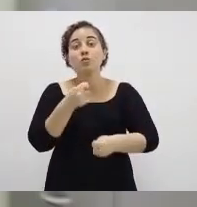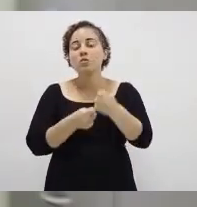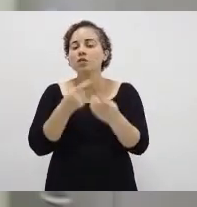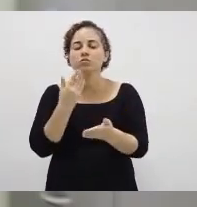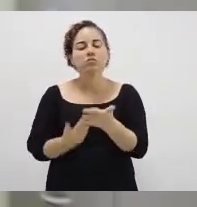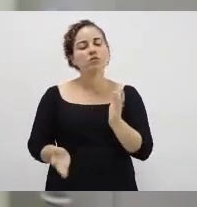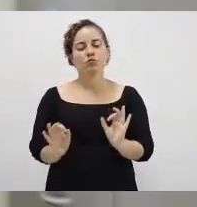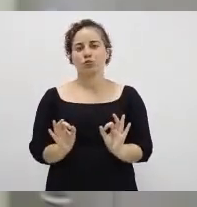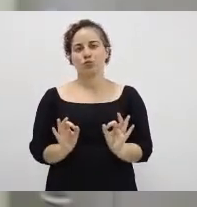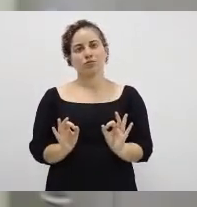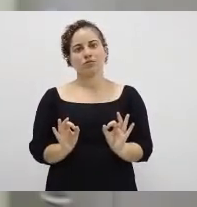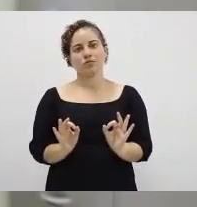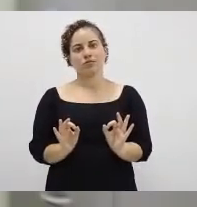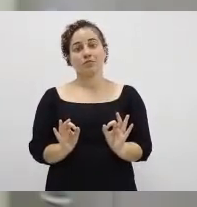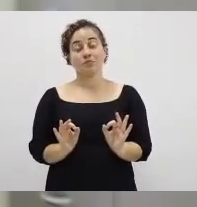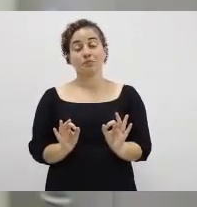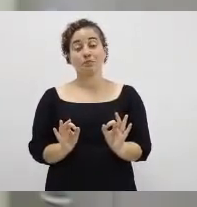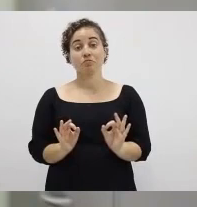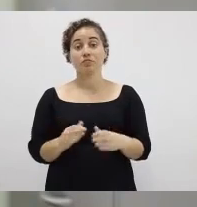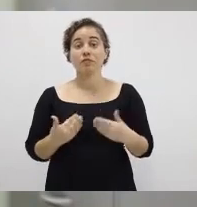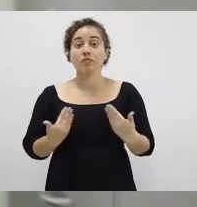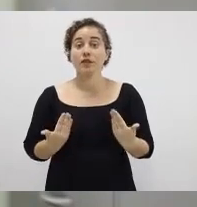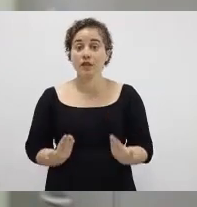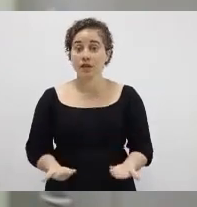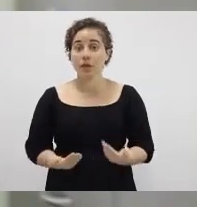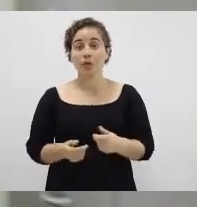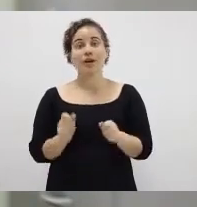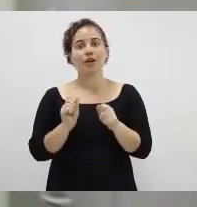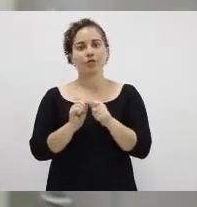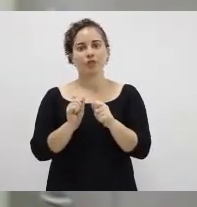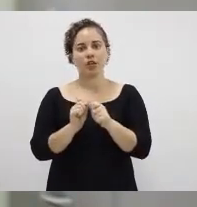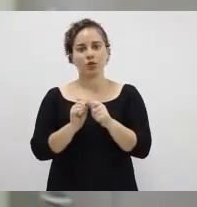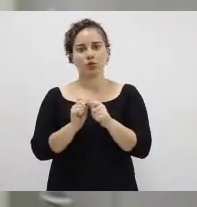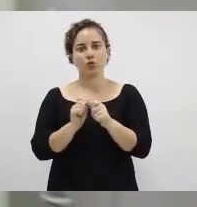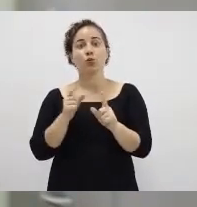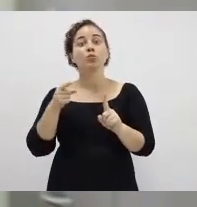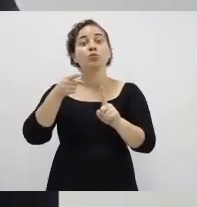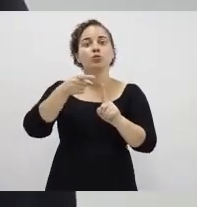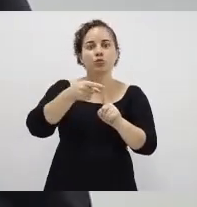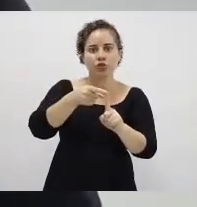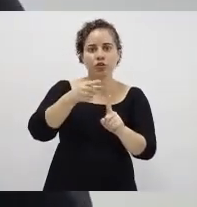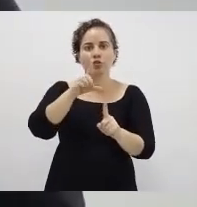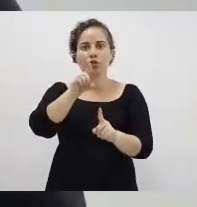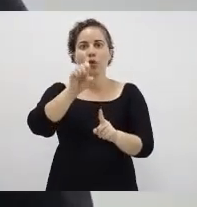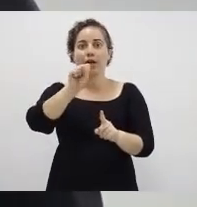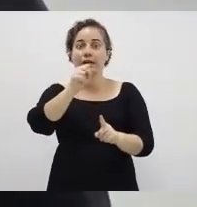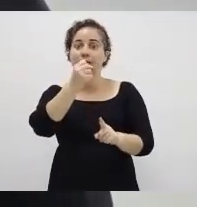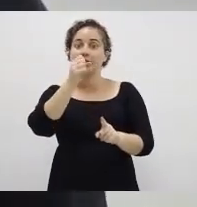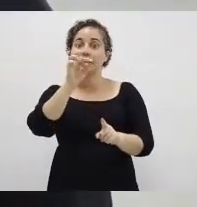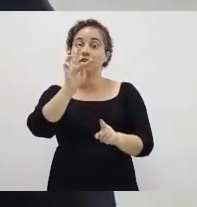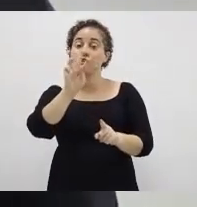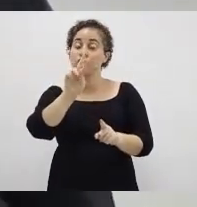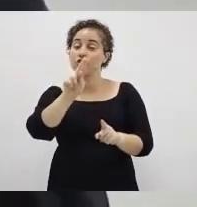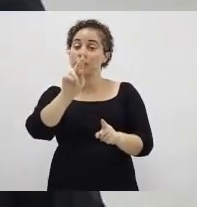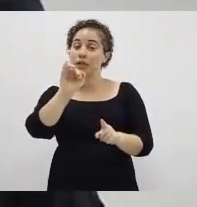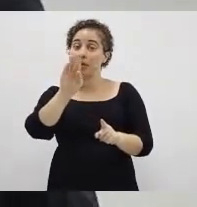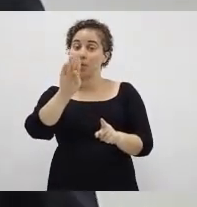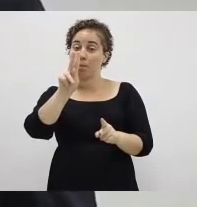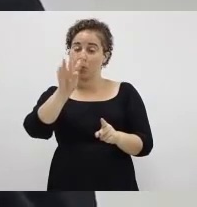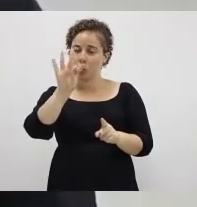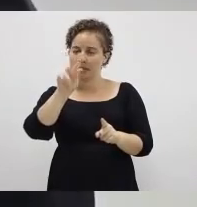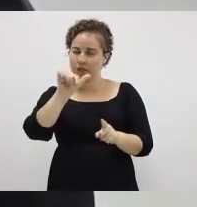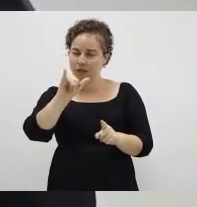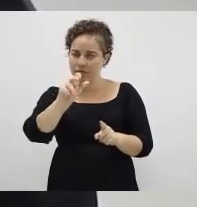controle. E isso é feito através da função distributiva. Ou seja, toda vez que a